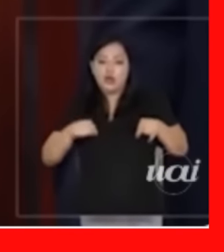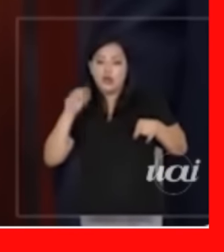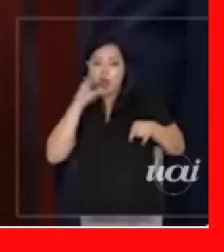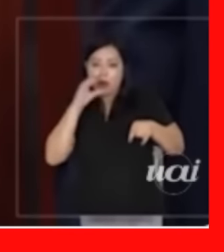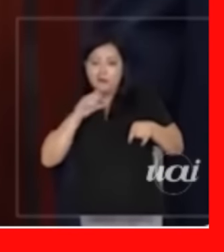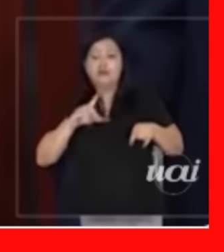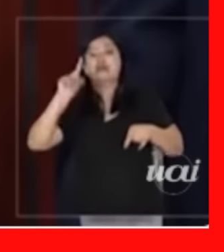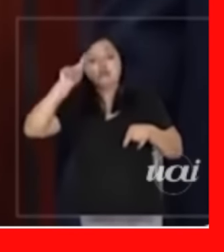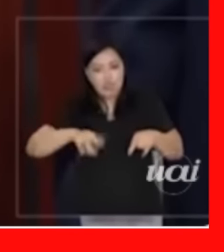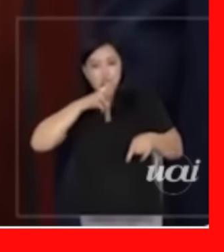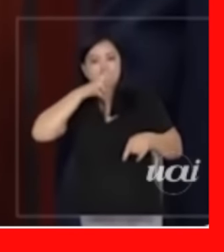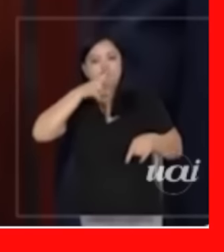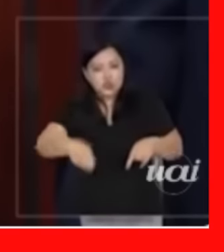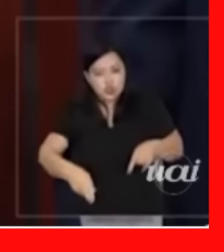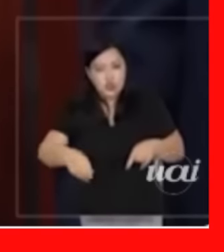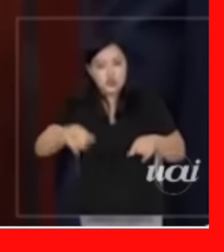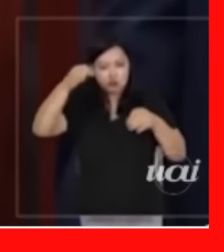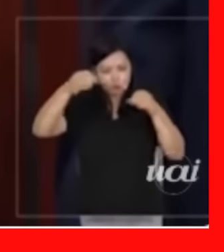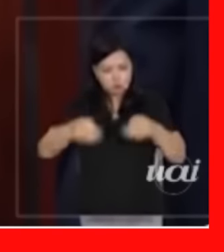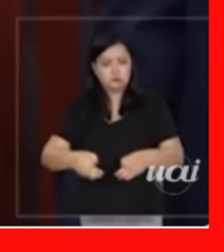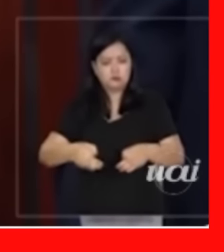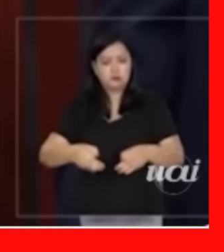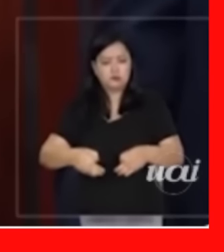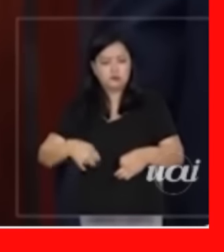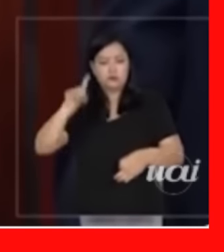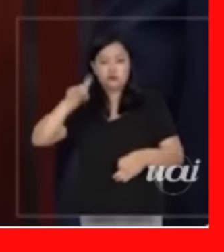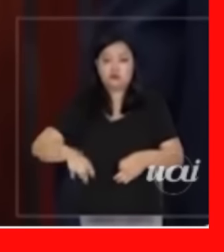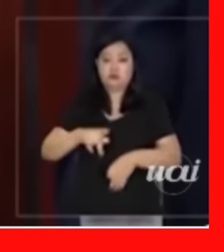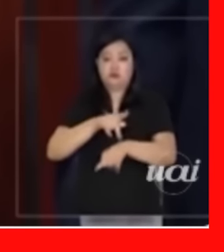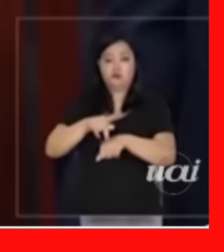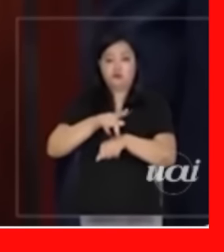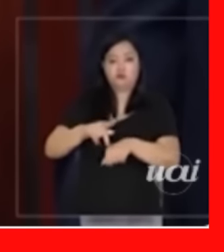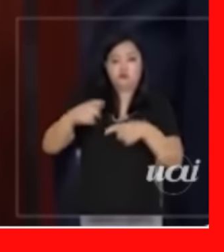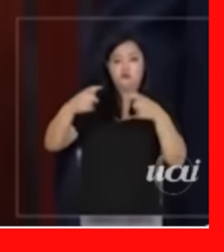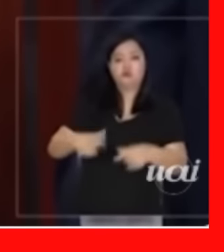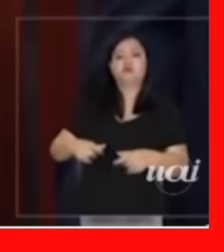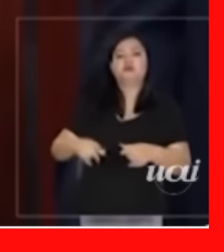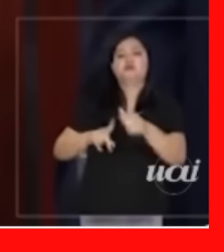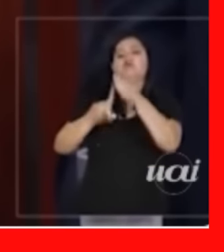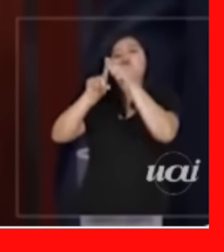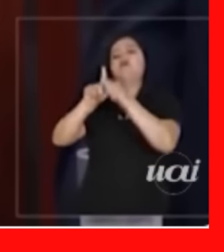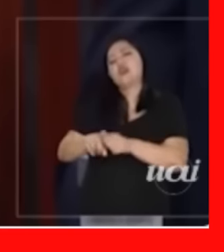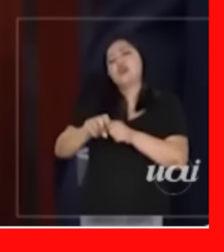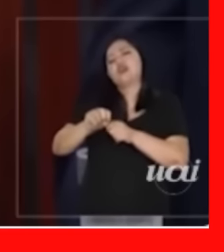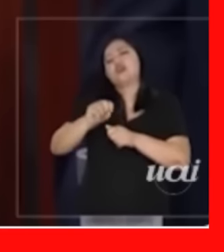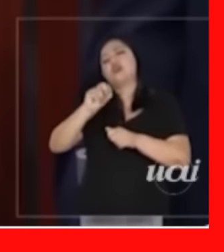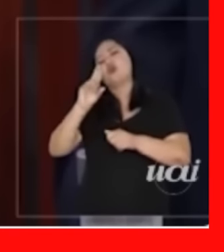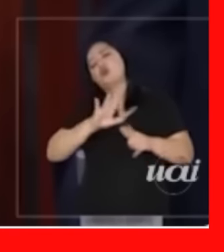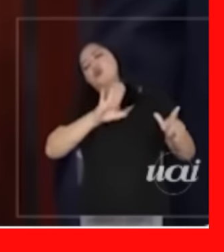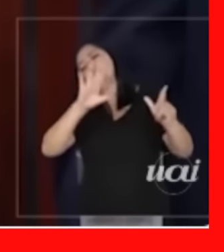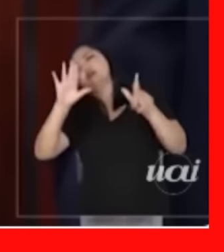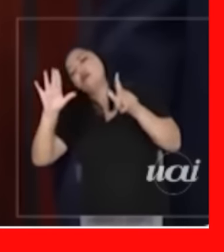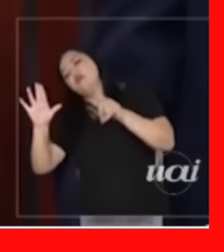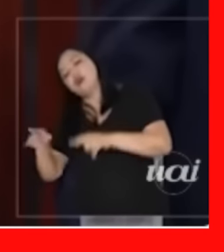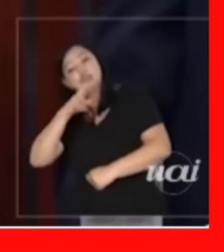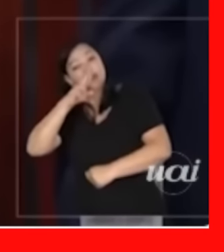dada a resposta. Fosse um país onde ficam meses ou semanas para dar notícia, eu acho que até